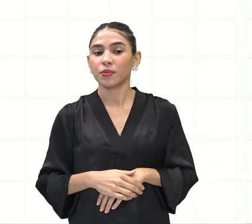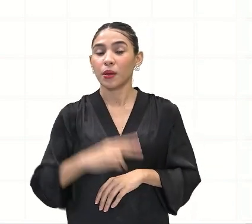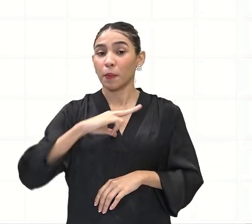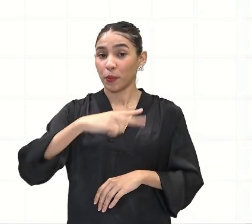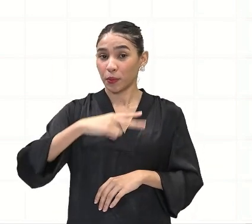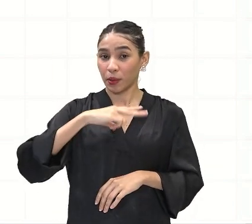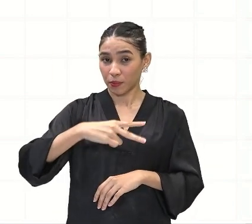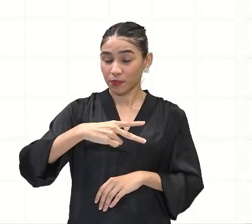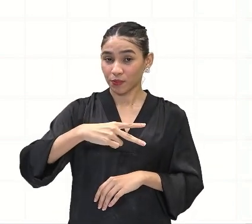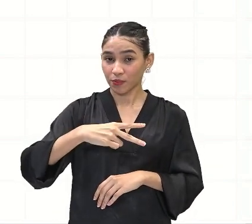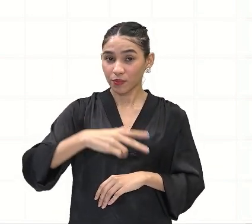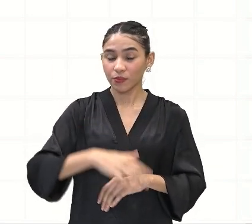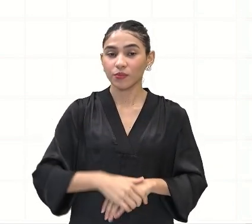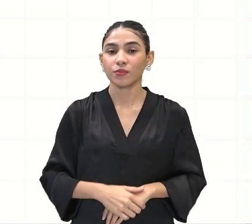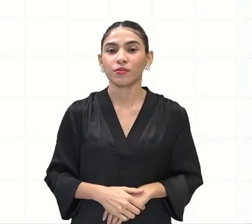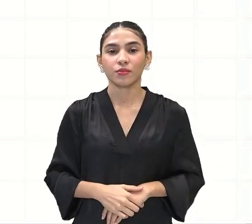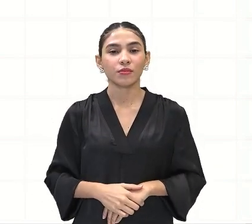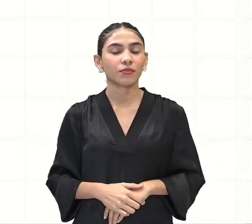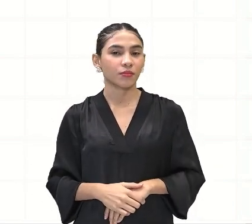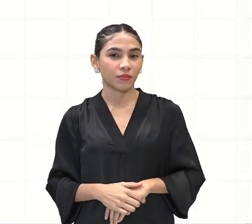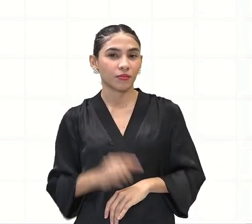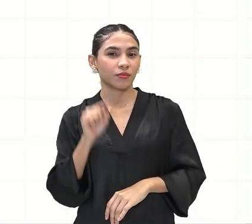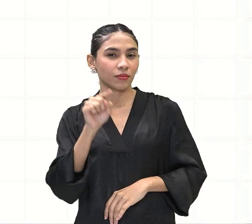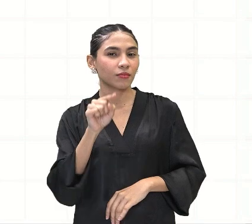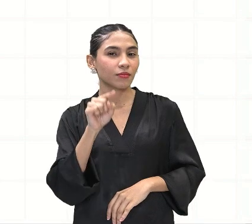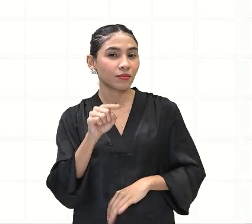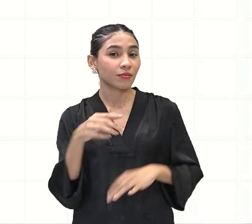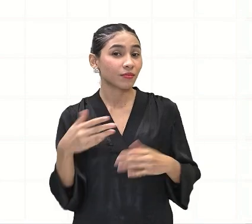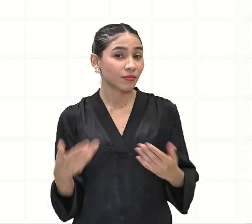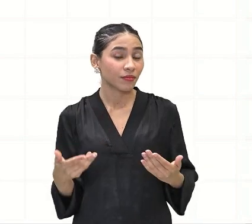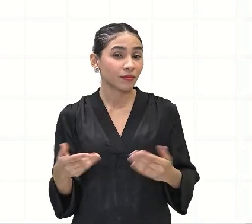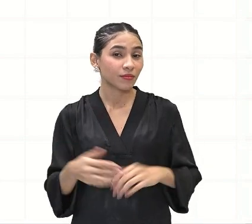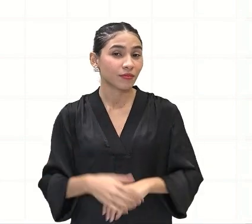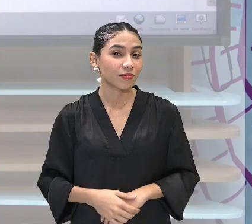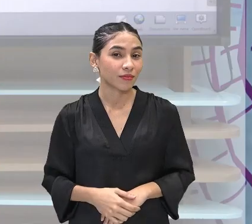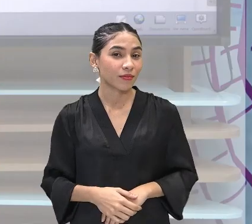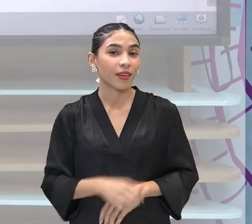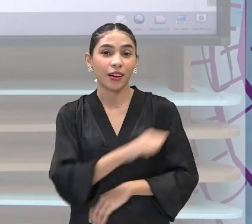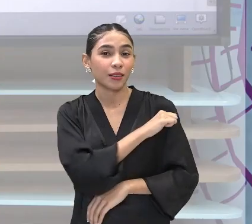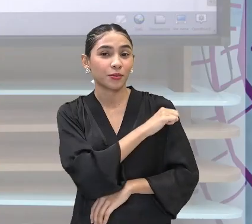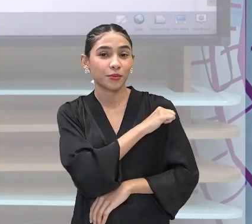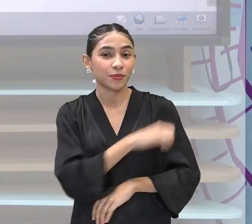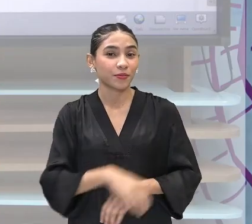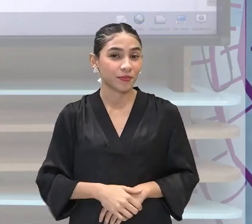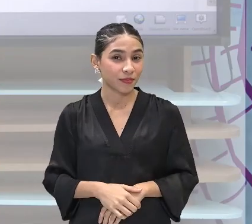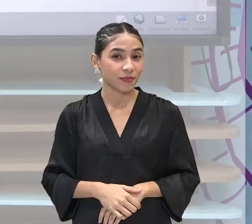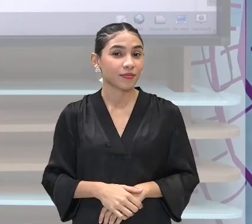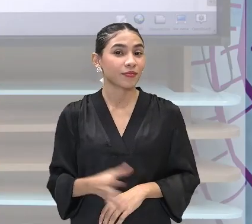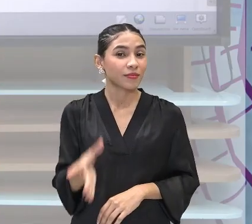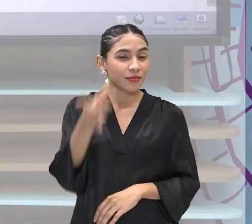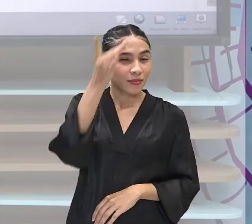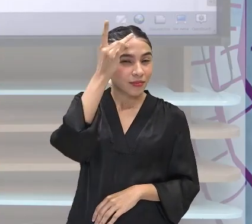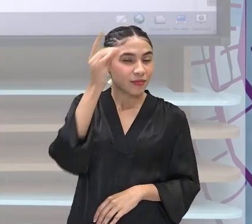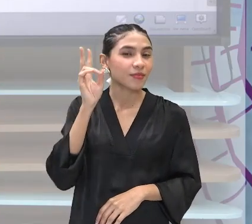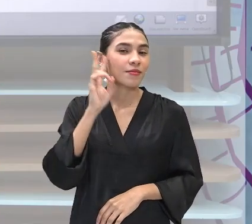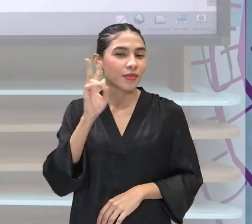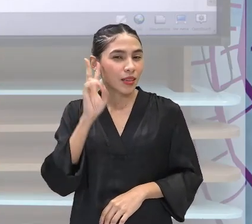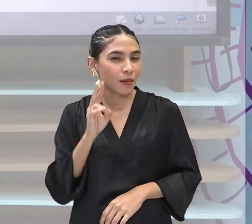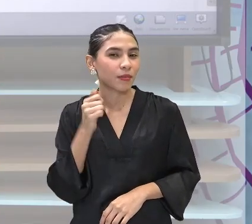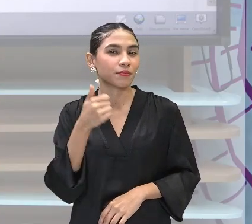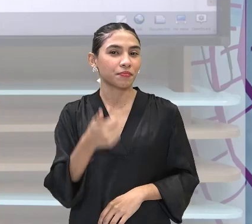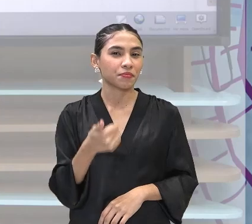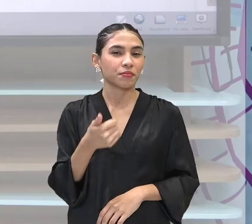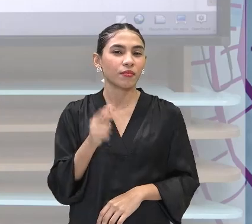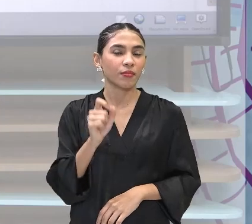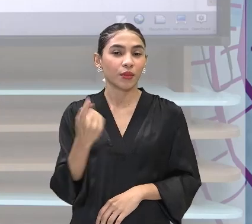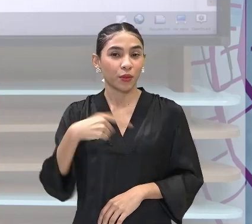Portugal. Você, né, querido aluno, recorda-se muito bem